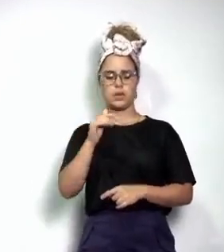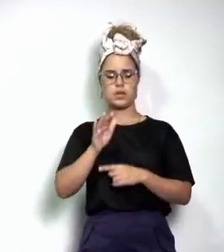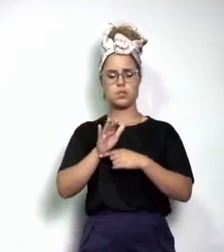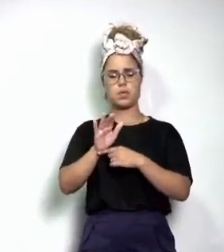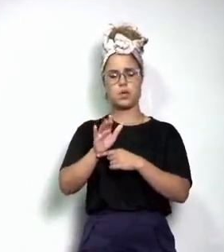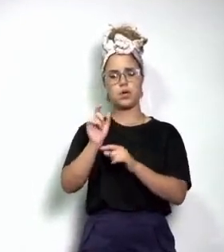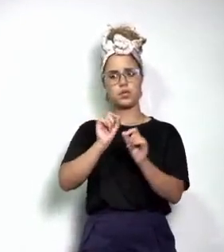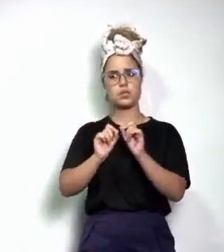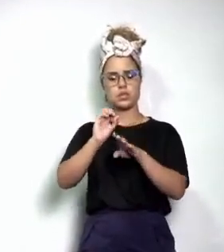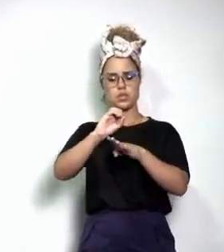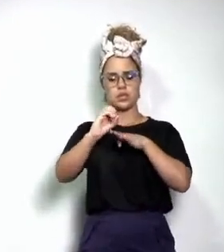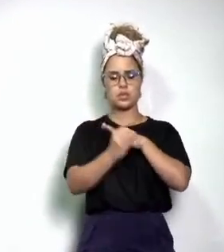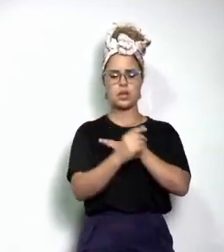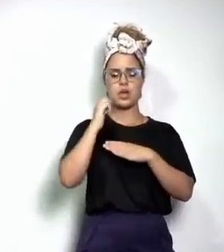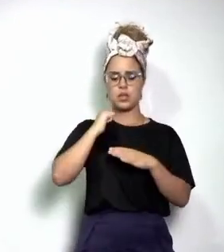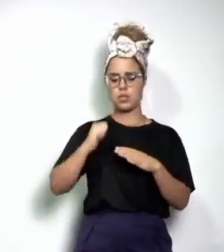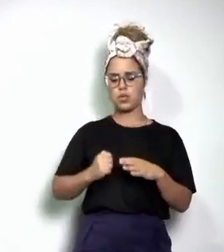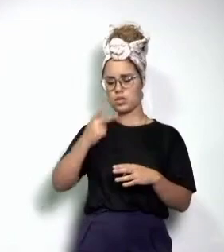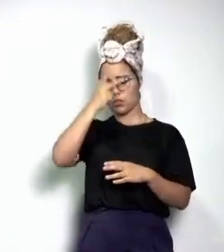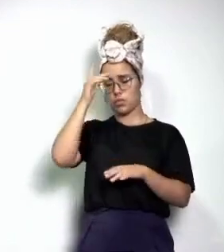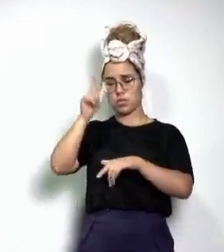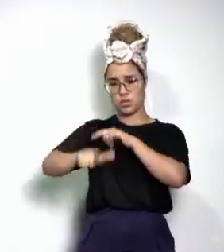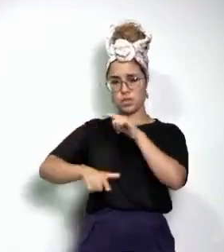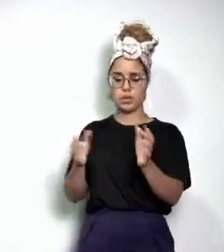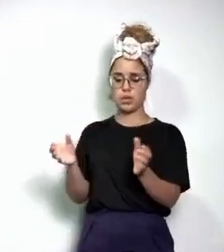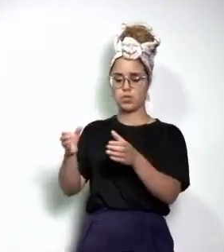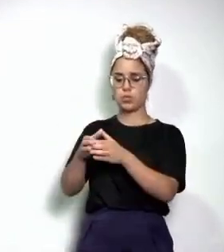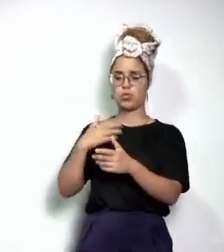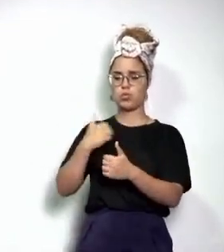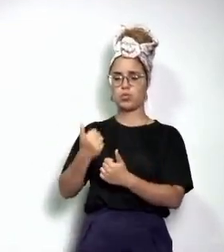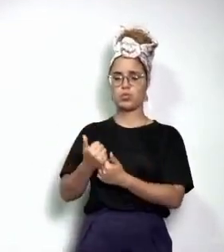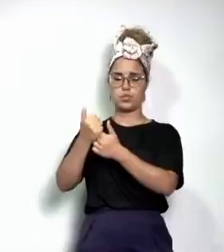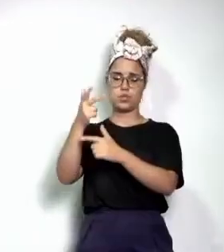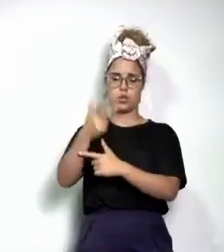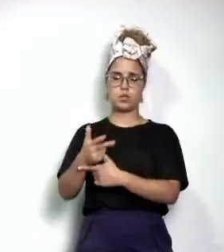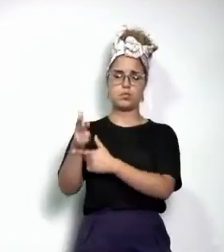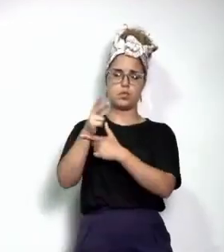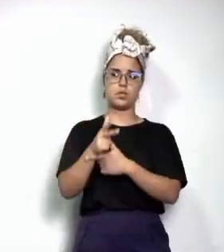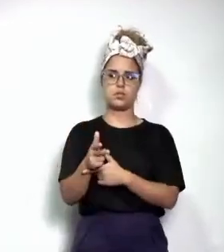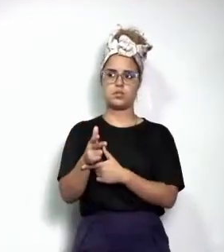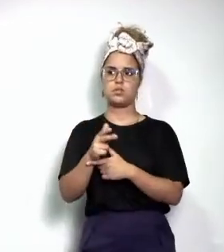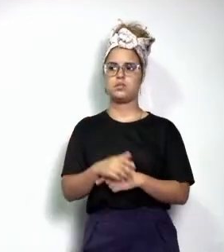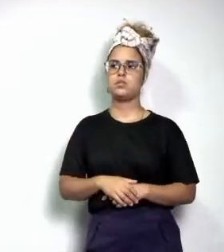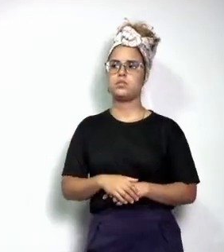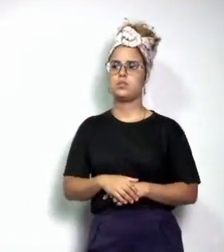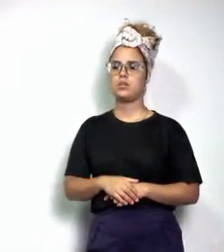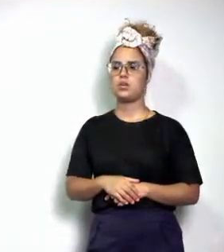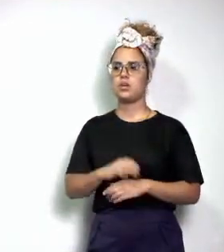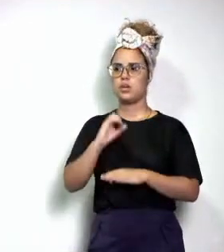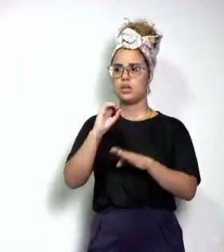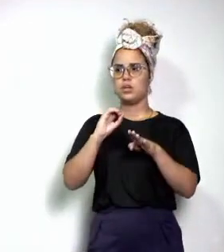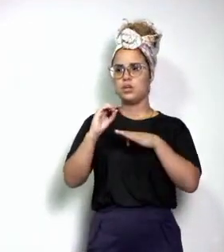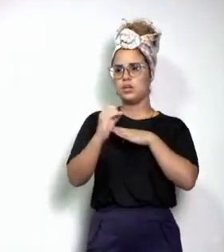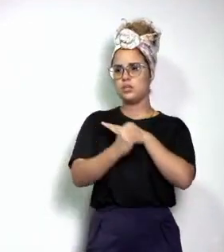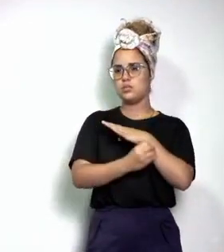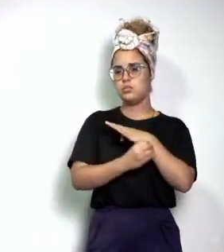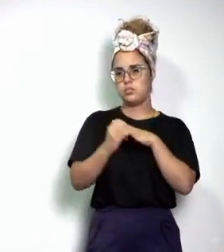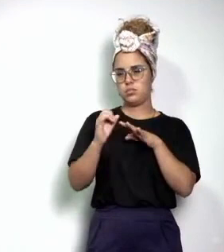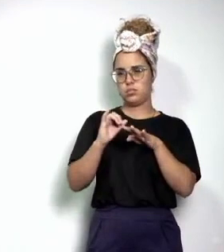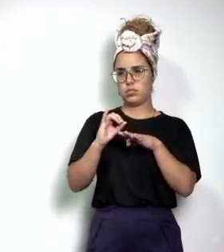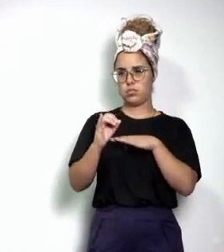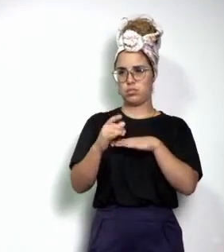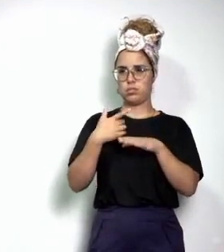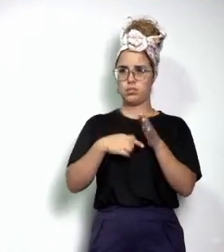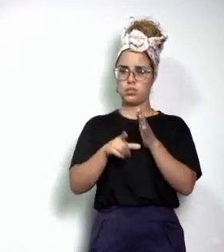as guaiacas das pessoas que trabalham na equipe de câmera. E aí é um perfil que não está sendo mais atualizado, acho que